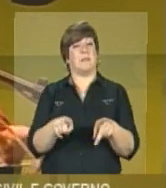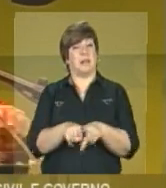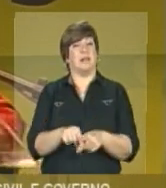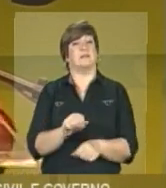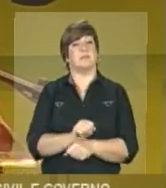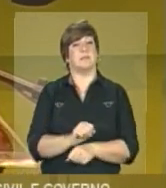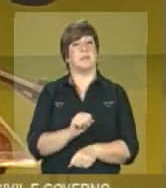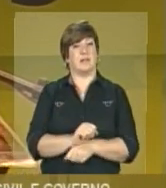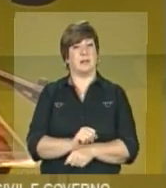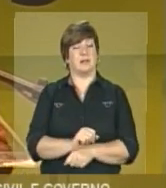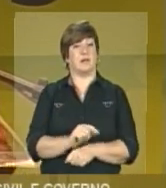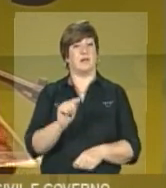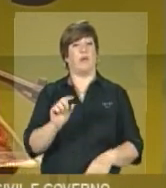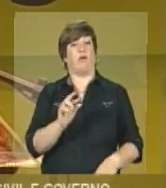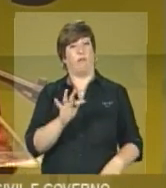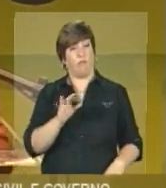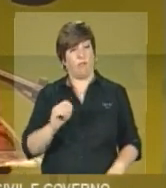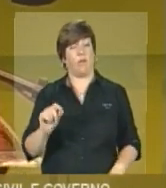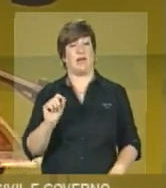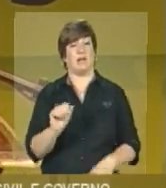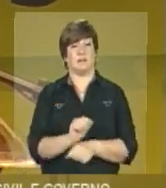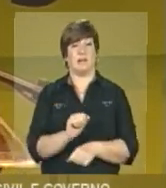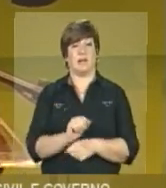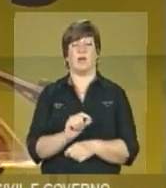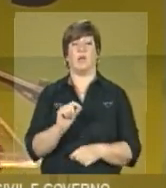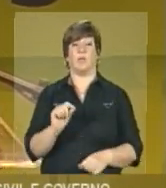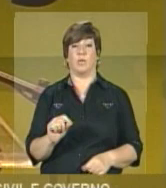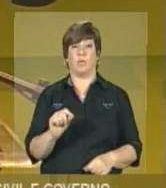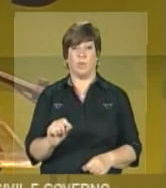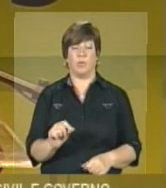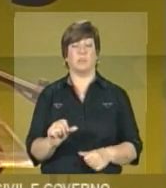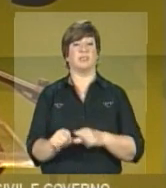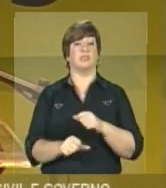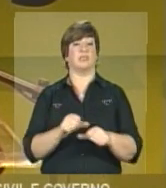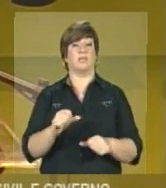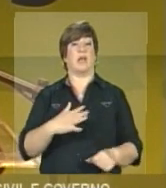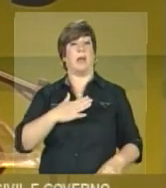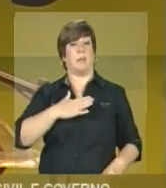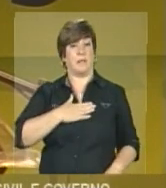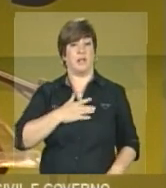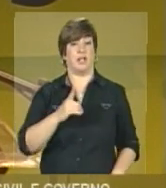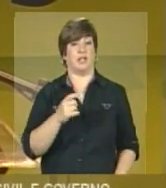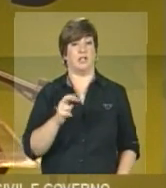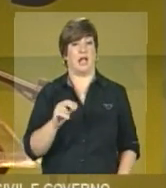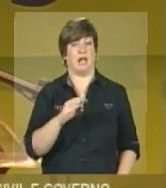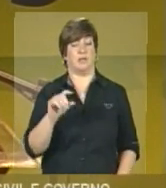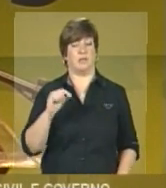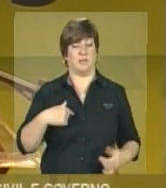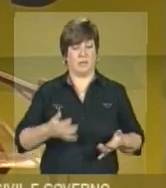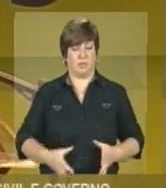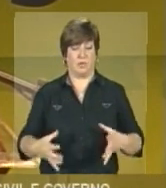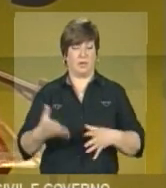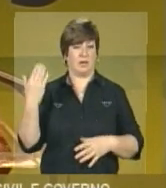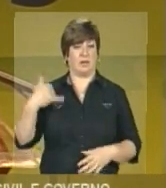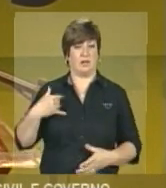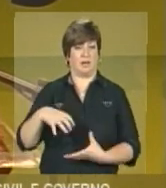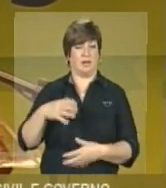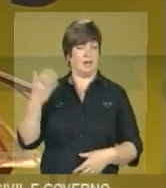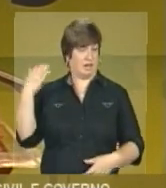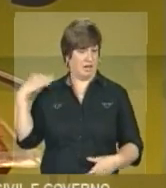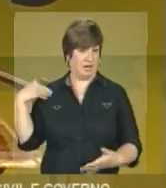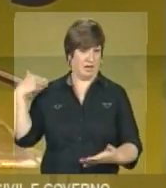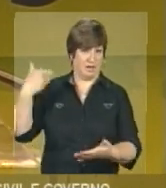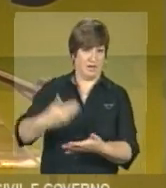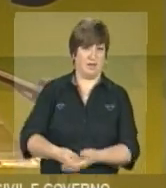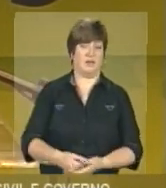esperança. Foi a esperança que moveu a minha geração décadas atrás.